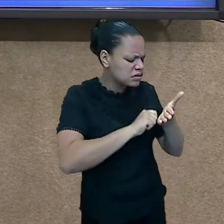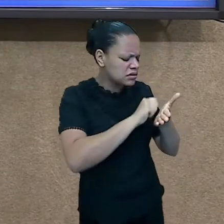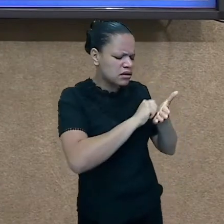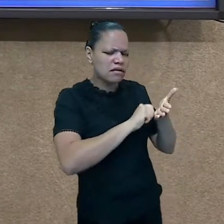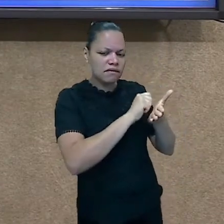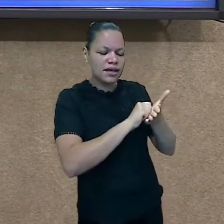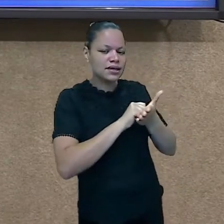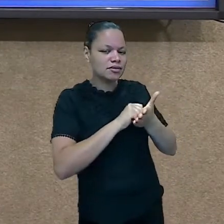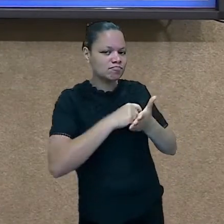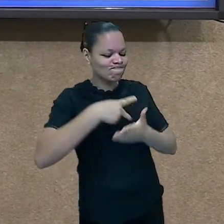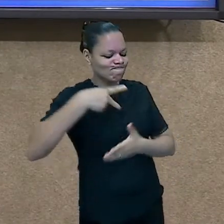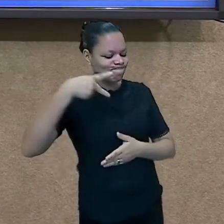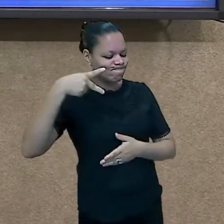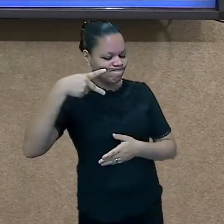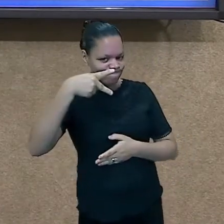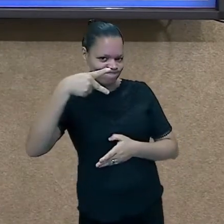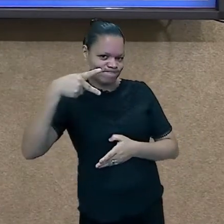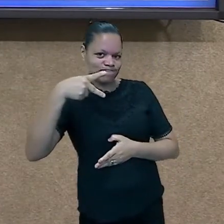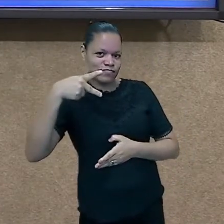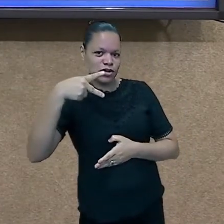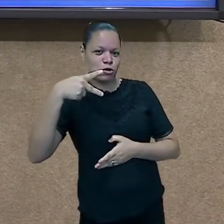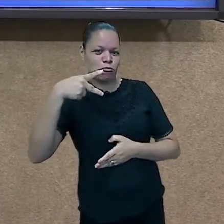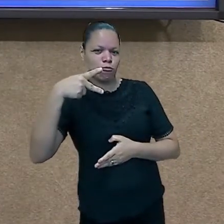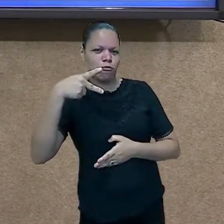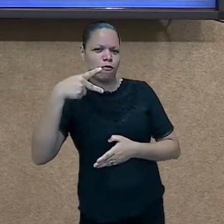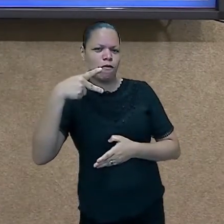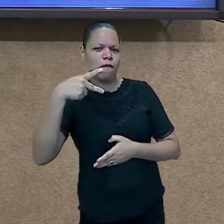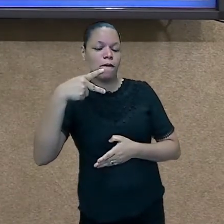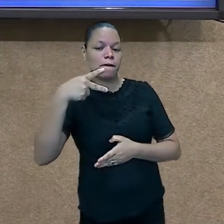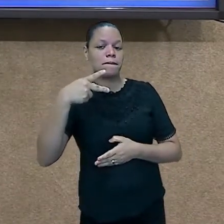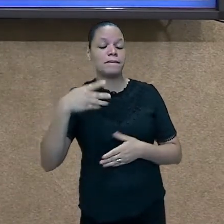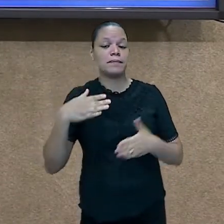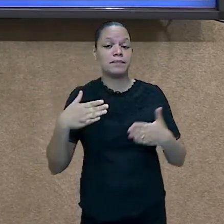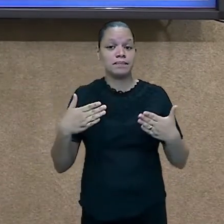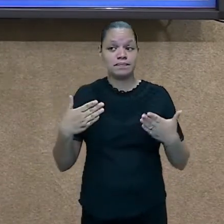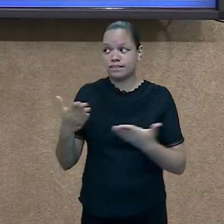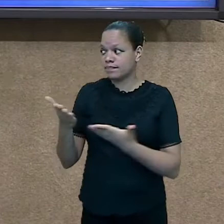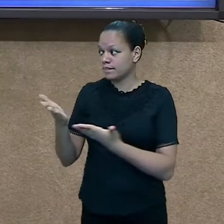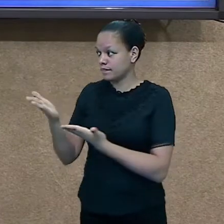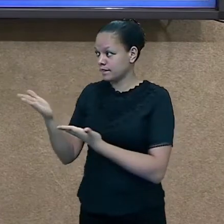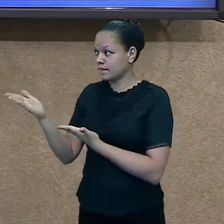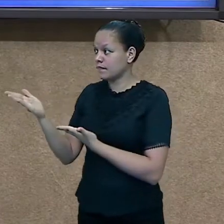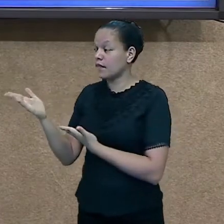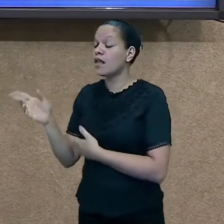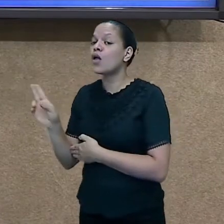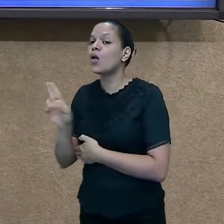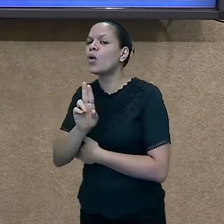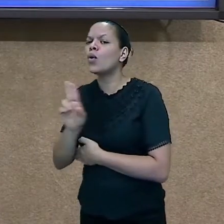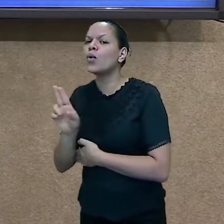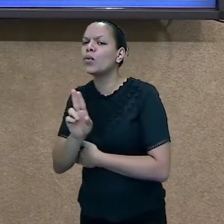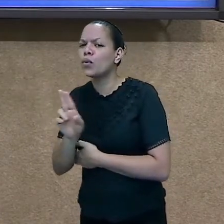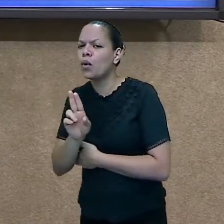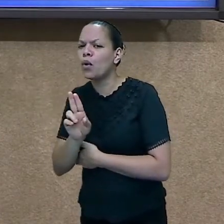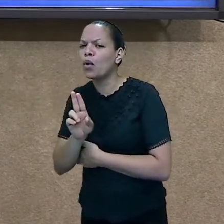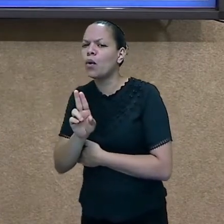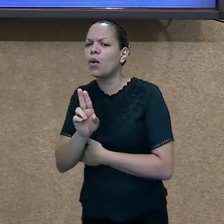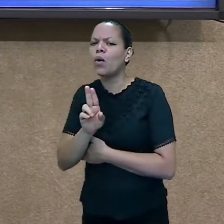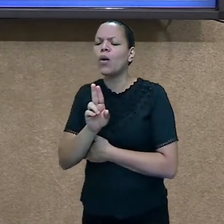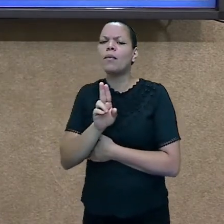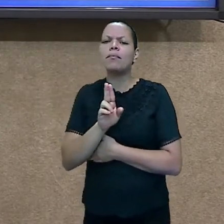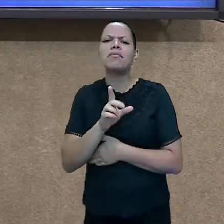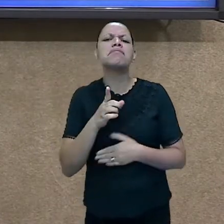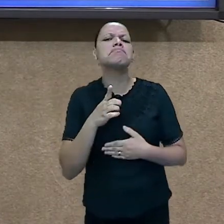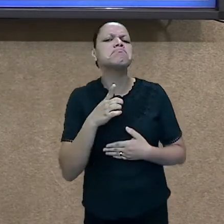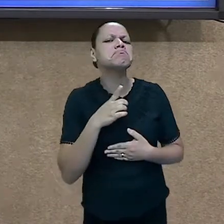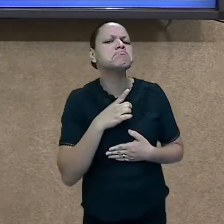E aí, cada um desses 7 símbolos, ou 7 letras, eles denominaram um valor, designaram um valor para cada